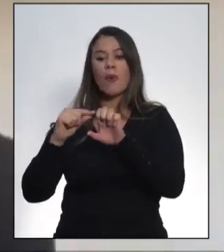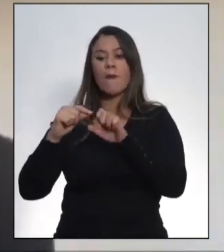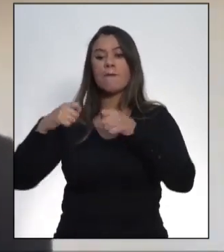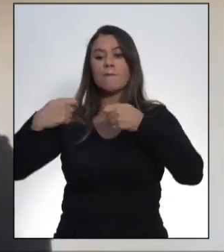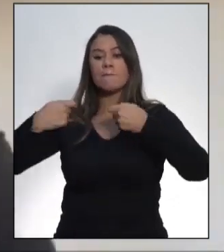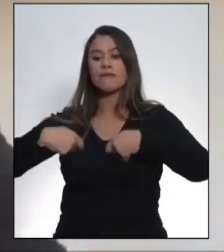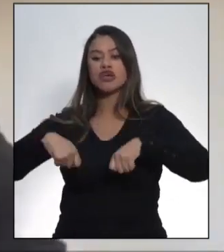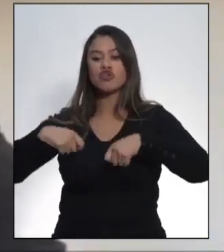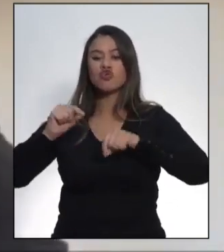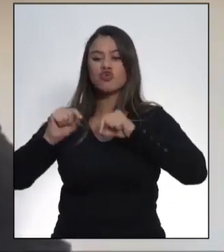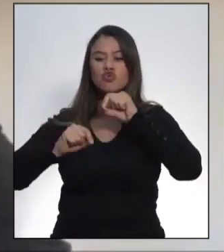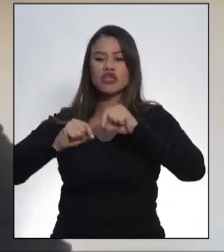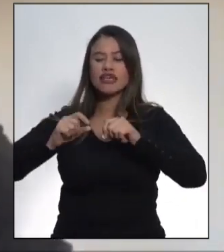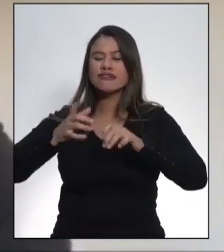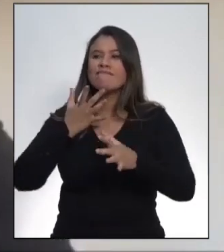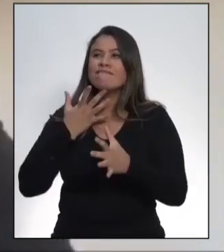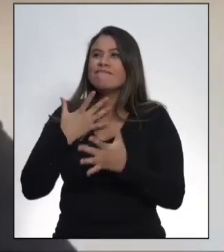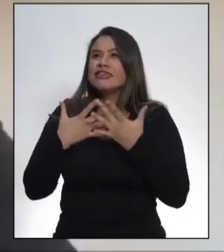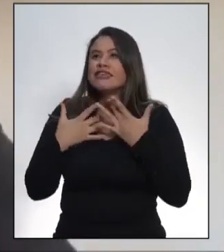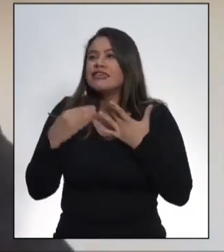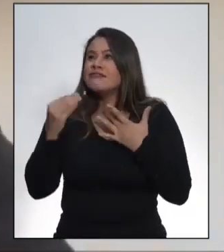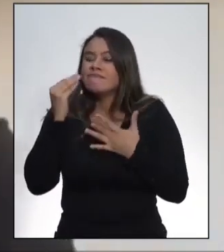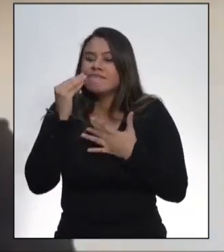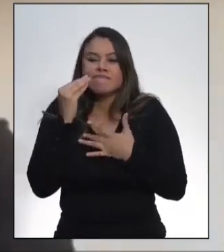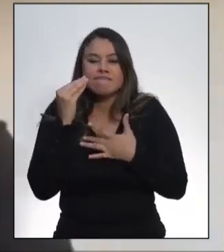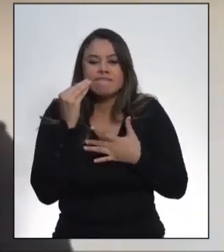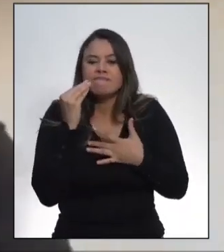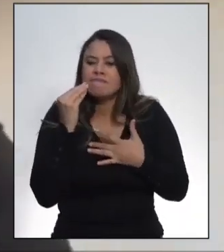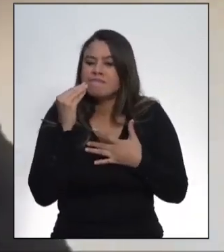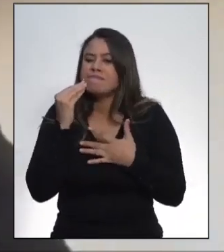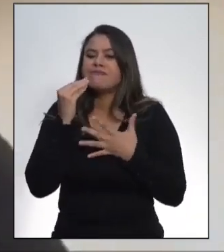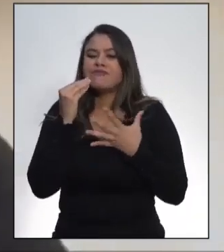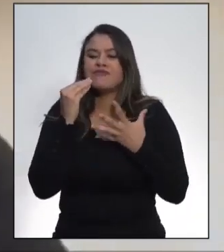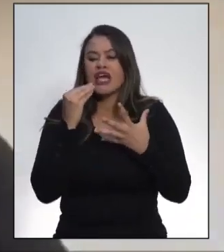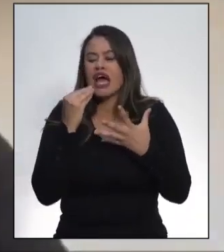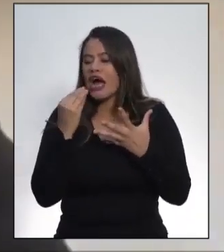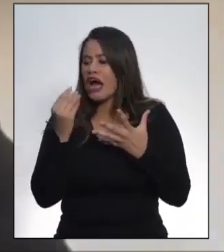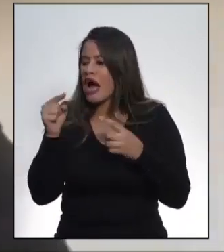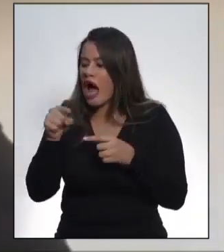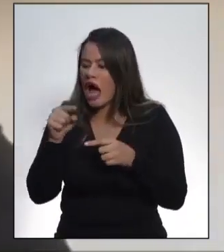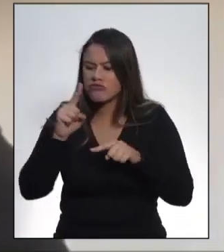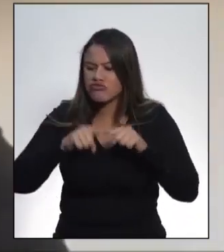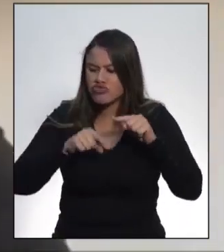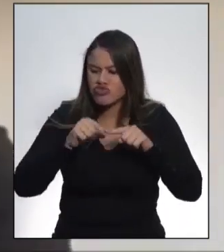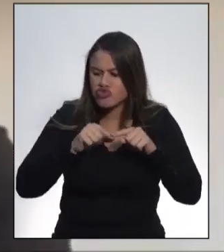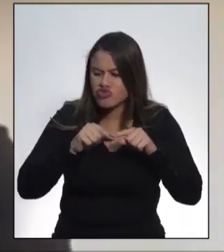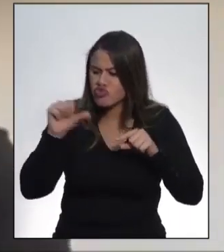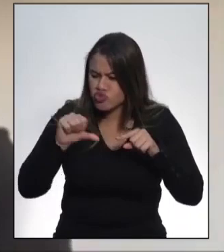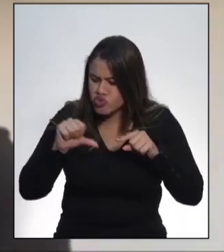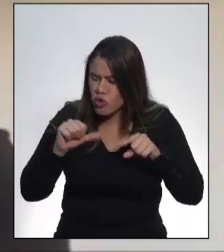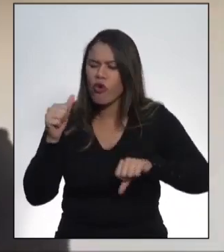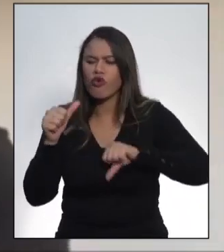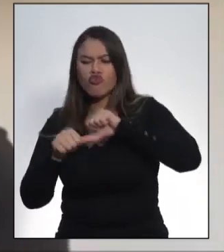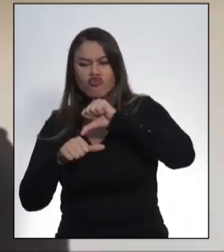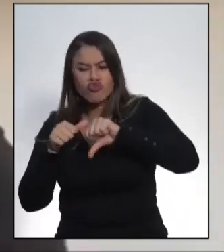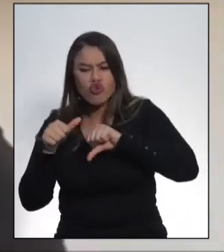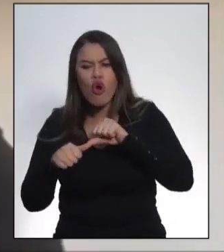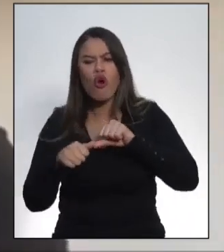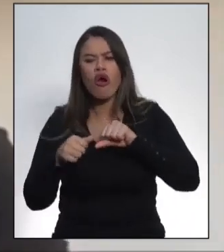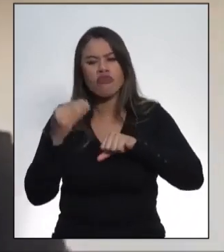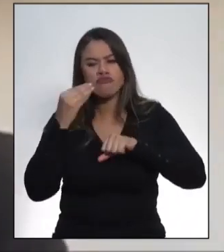de experimentar, é a vontade de mudar o produto, atualizar o produto, estar sempre,